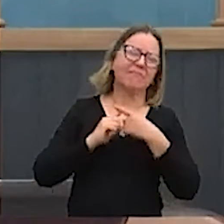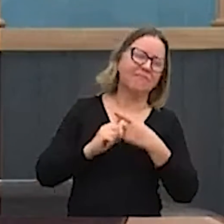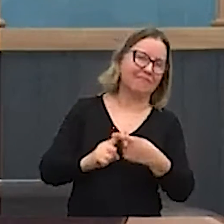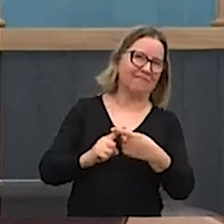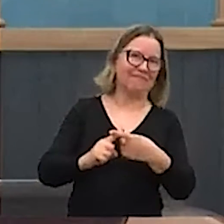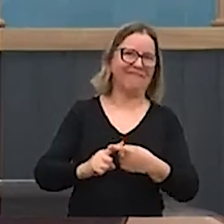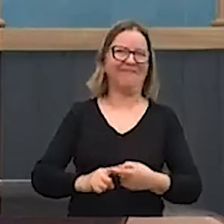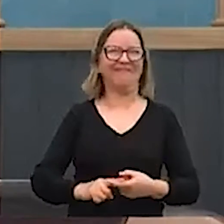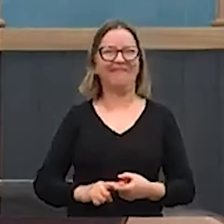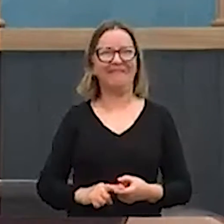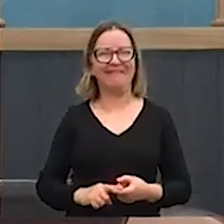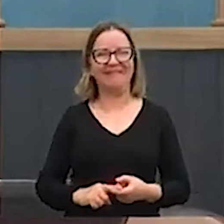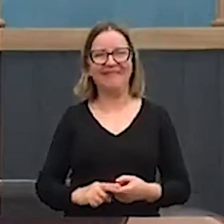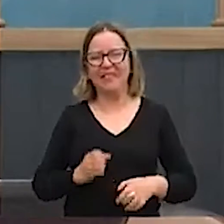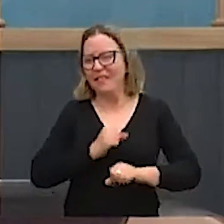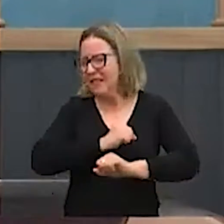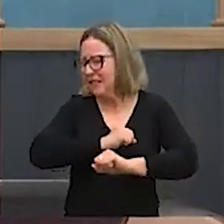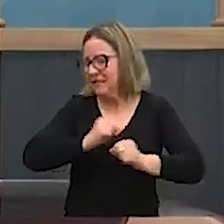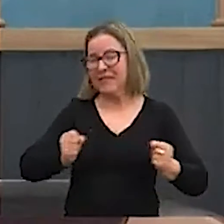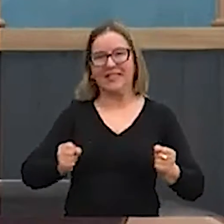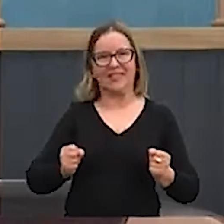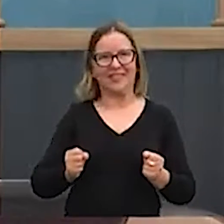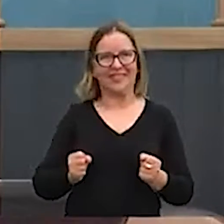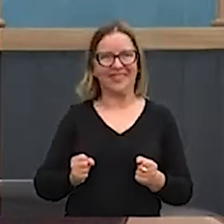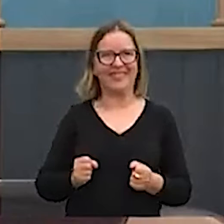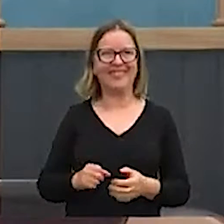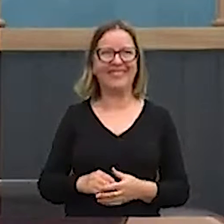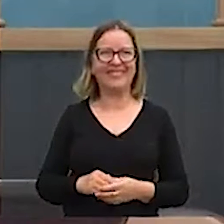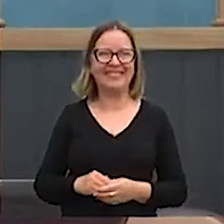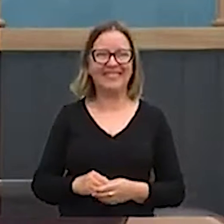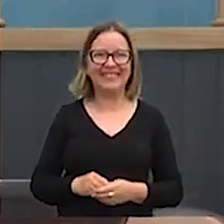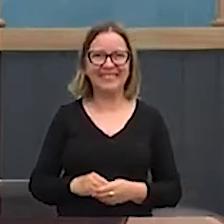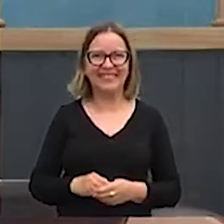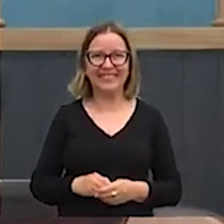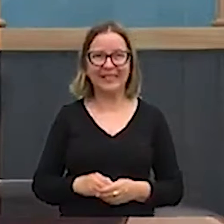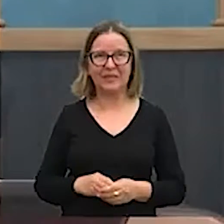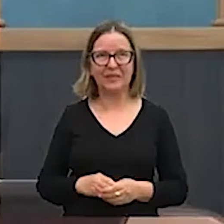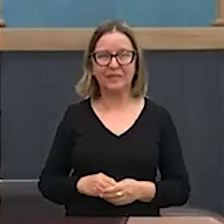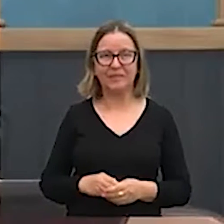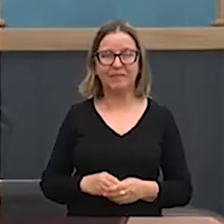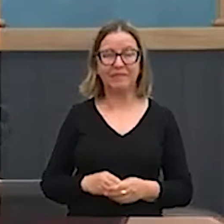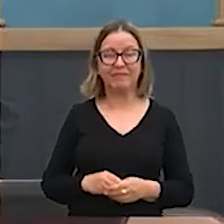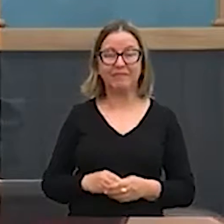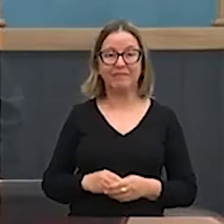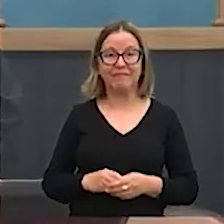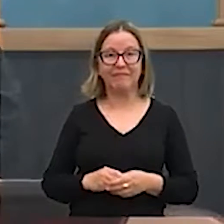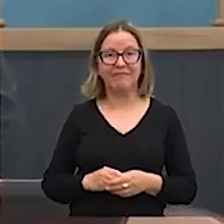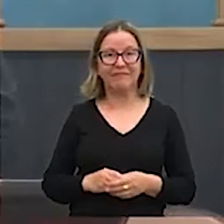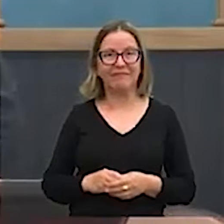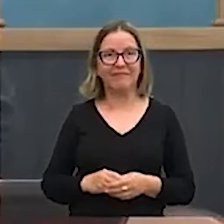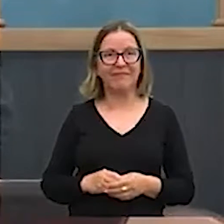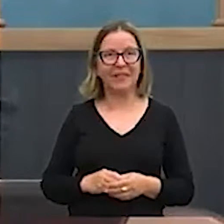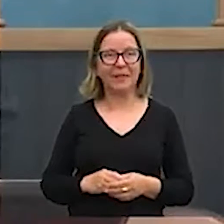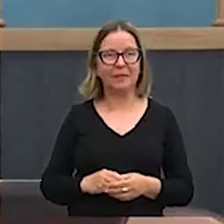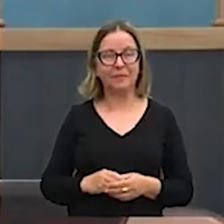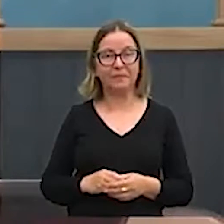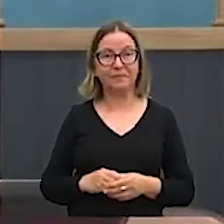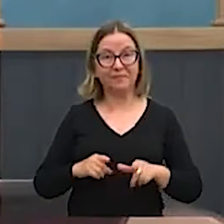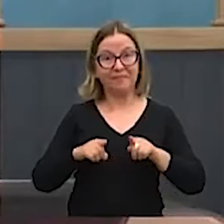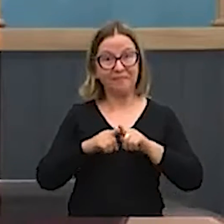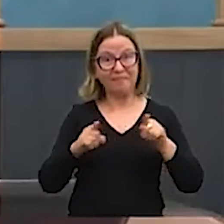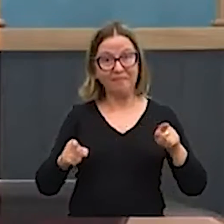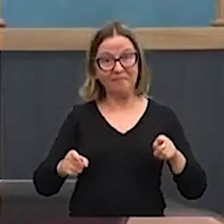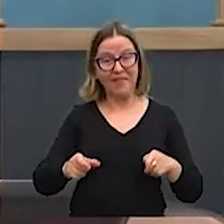entra. A cabeça dele é fechada. Não tem condições. Porém, o